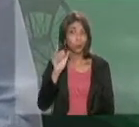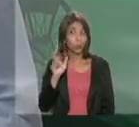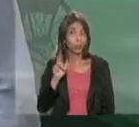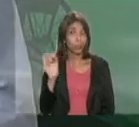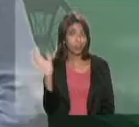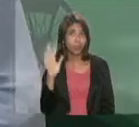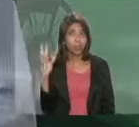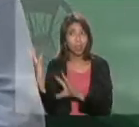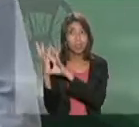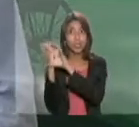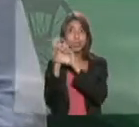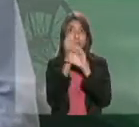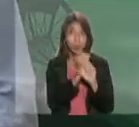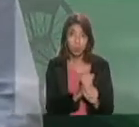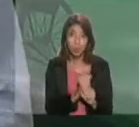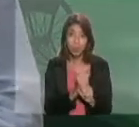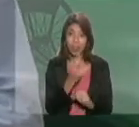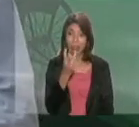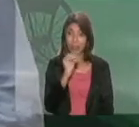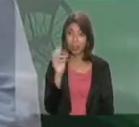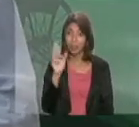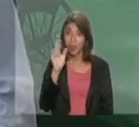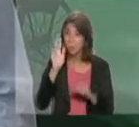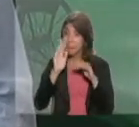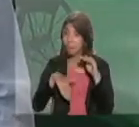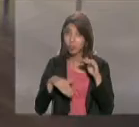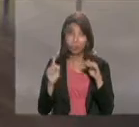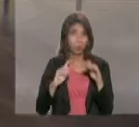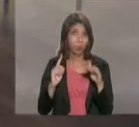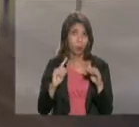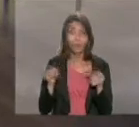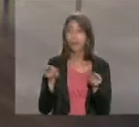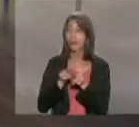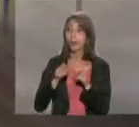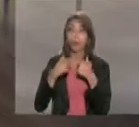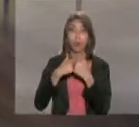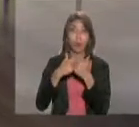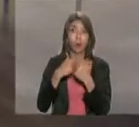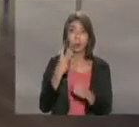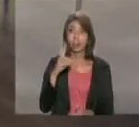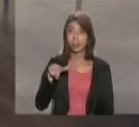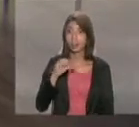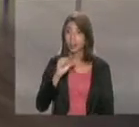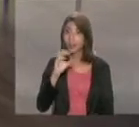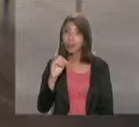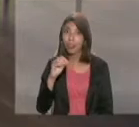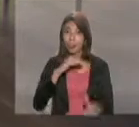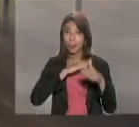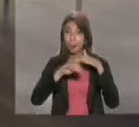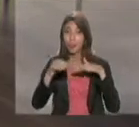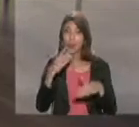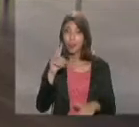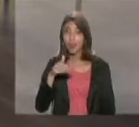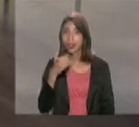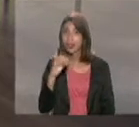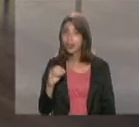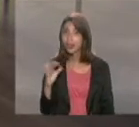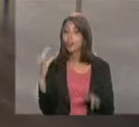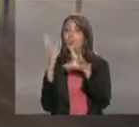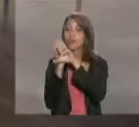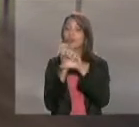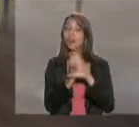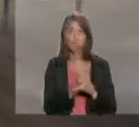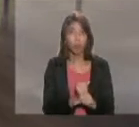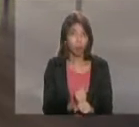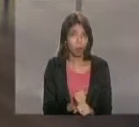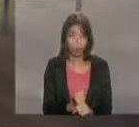8. Amigo, faz uma conta, no menos de R$ 300 você não leva a família. O ônibus é 3,80 para ir, 3,80 para voltar. O metrô é 4,10. E aí, faz o